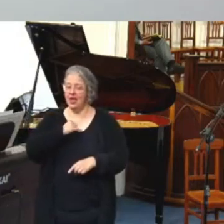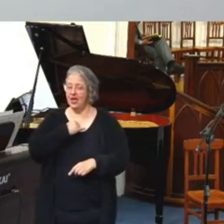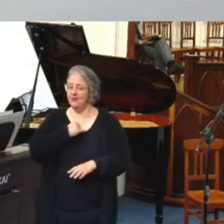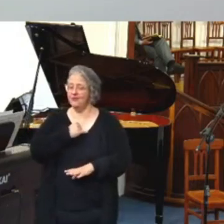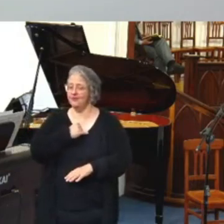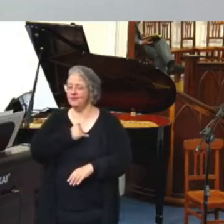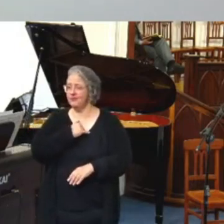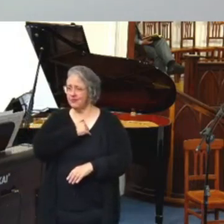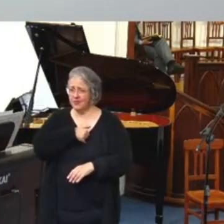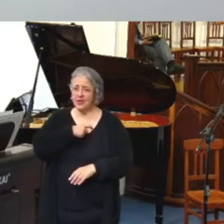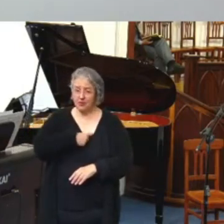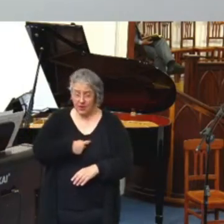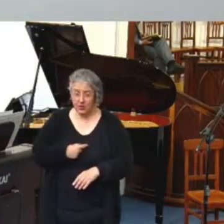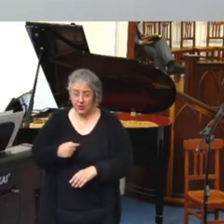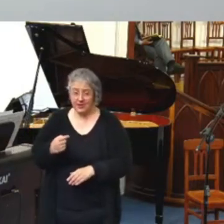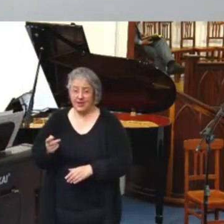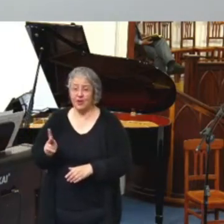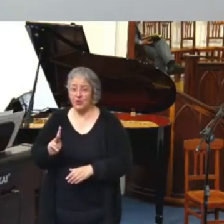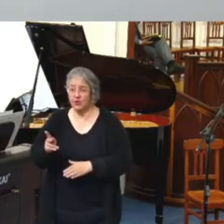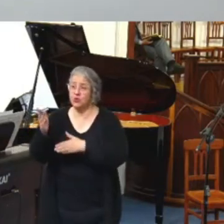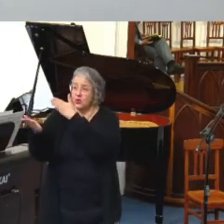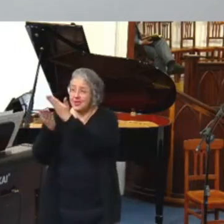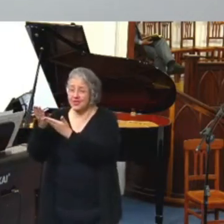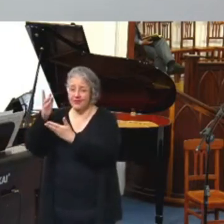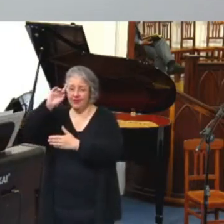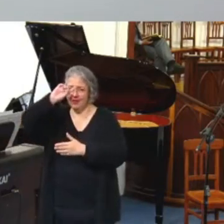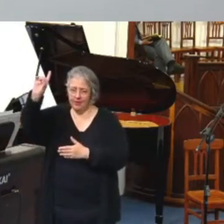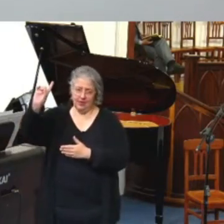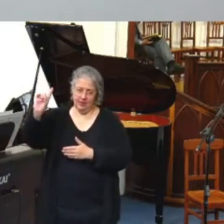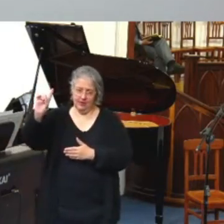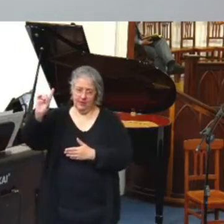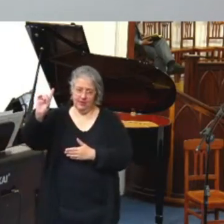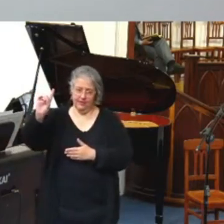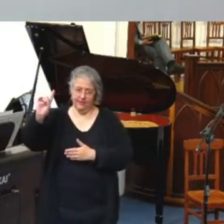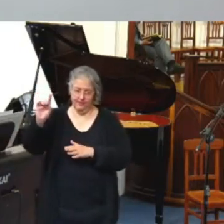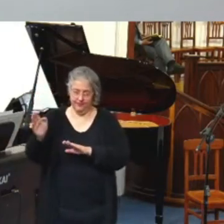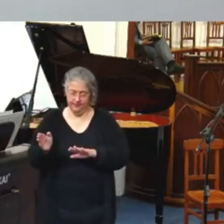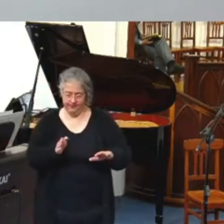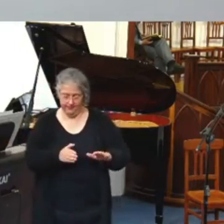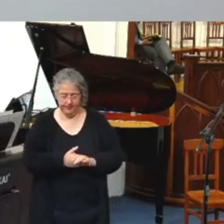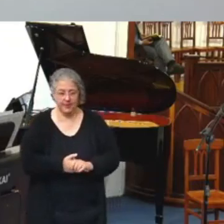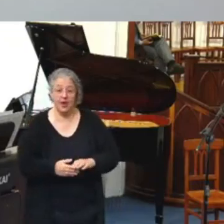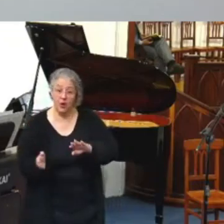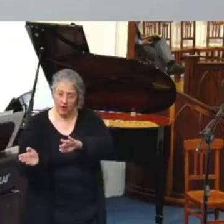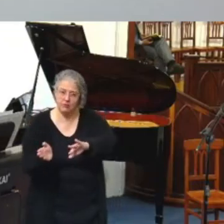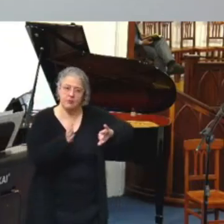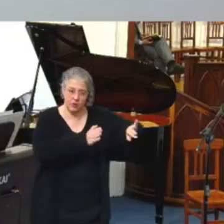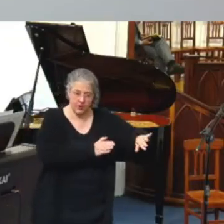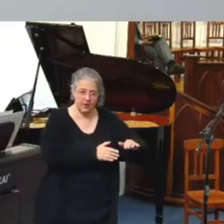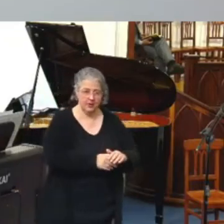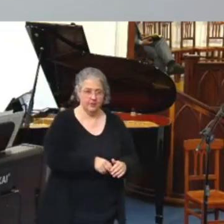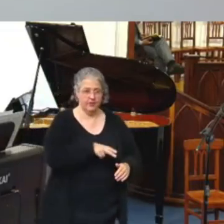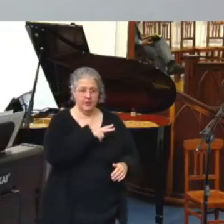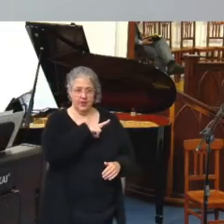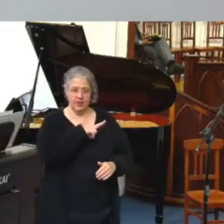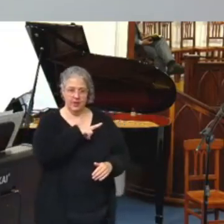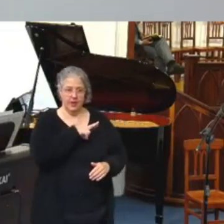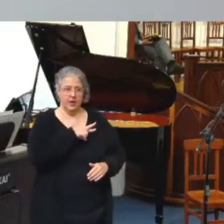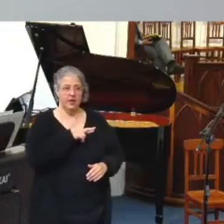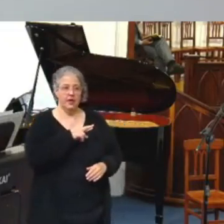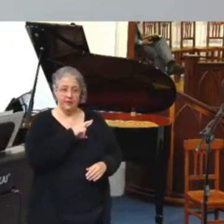amargurada diante não apenas dos seus, mas de Deus.